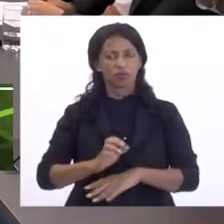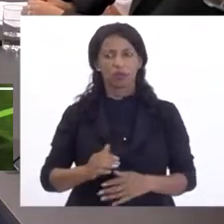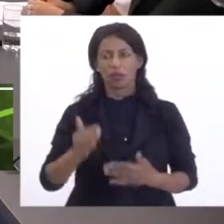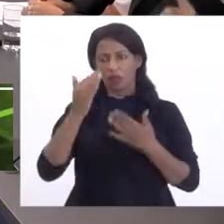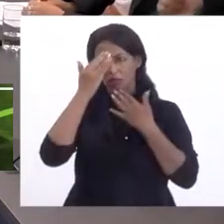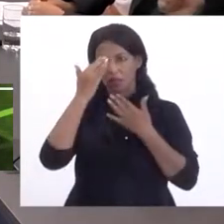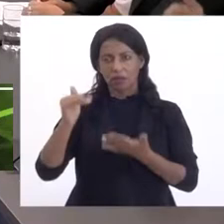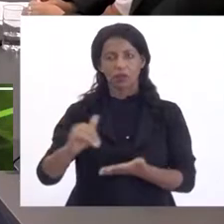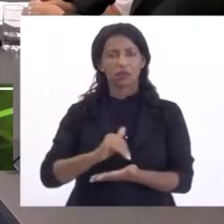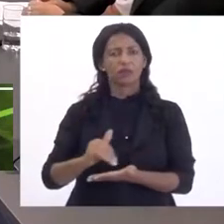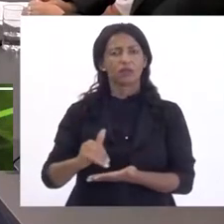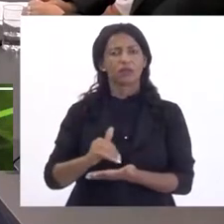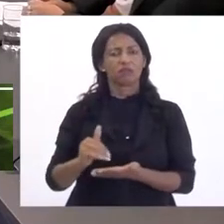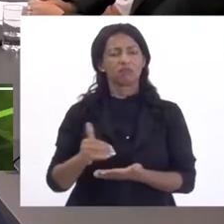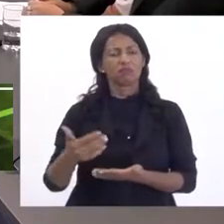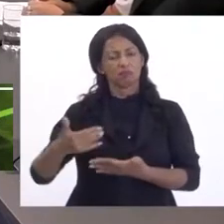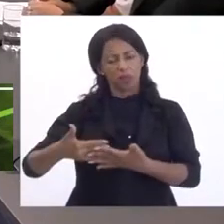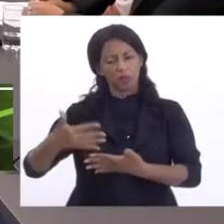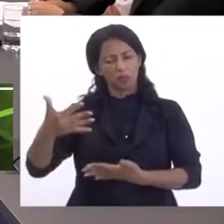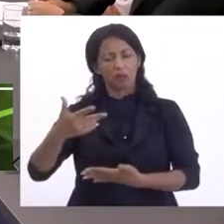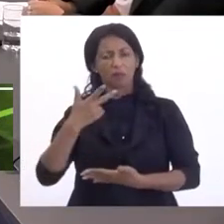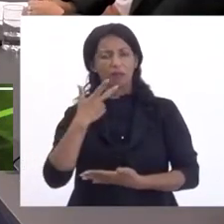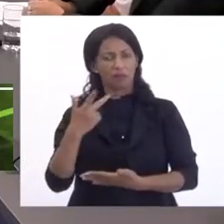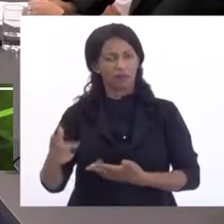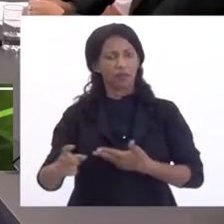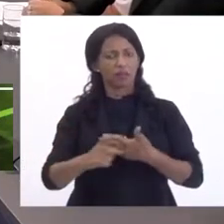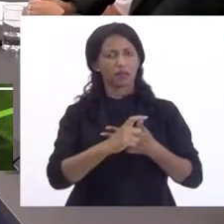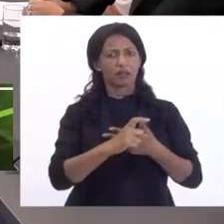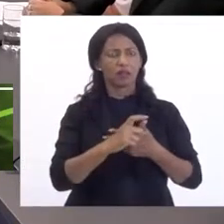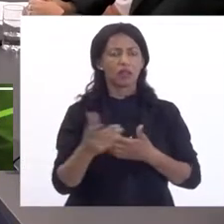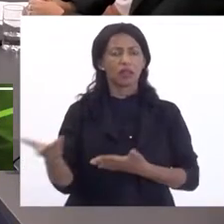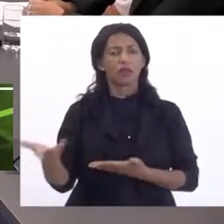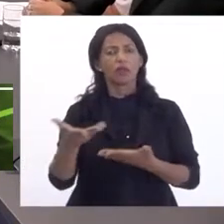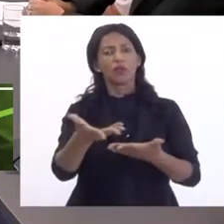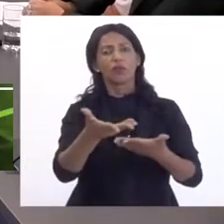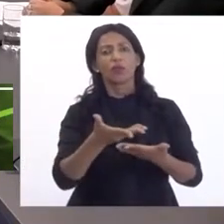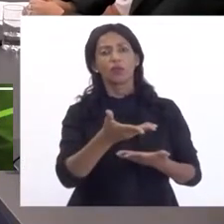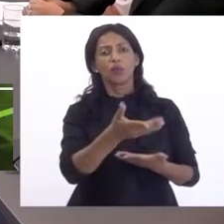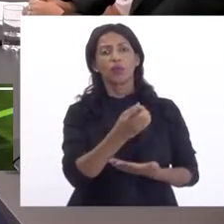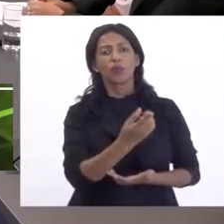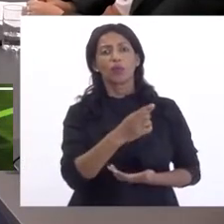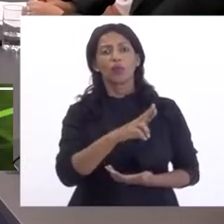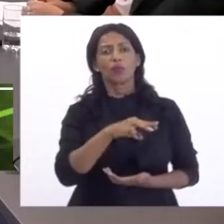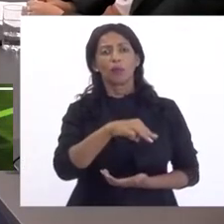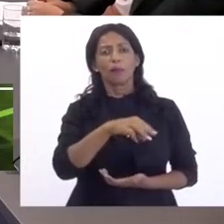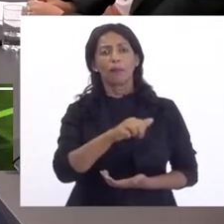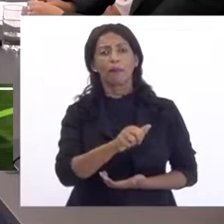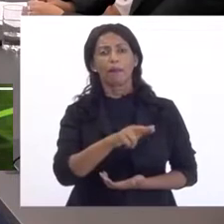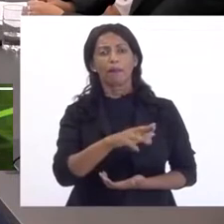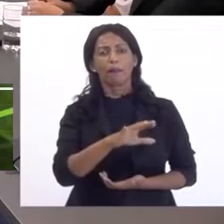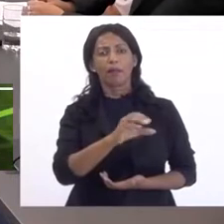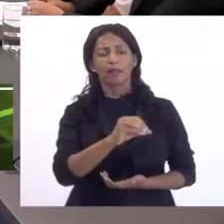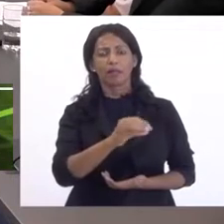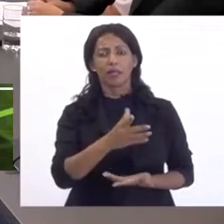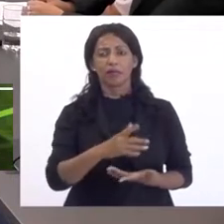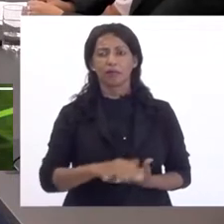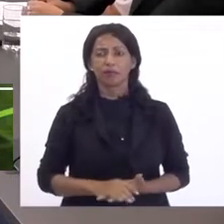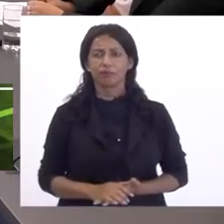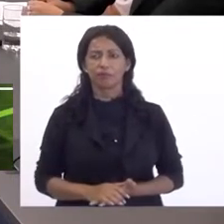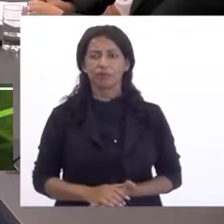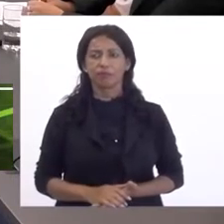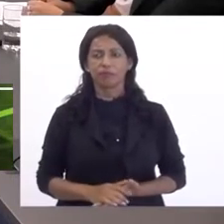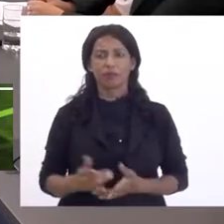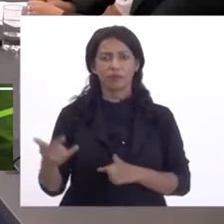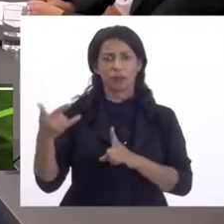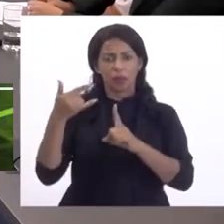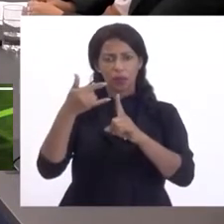Agradeço, senhor secretário, pela apresentação das contas executivo. Eu quero passar a palavra agora para o doutor Marcelo Langelli, acho que ele está